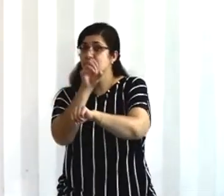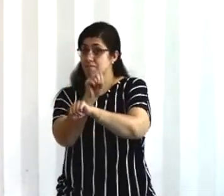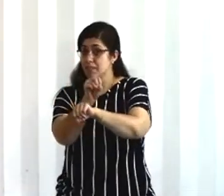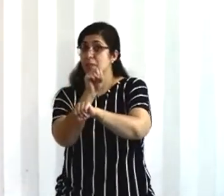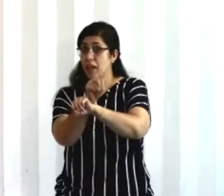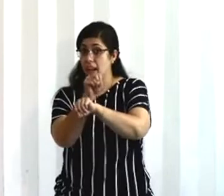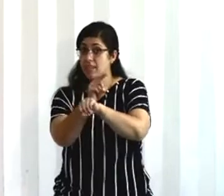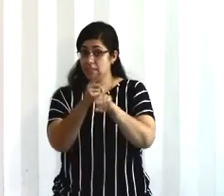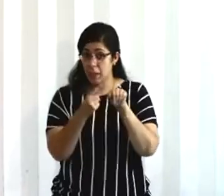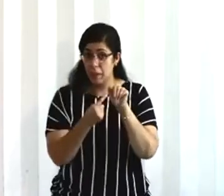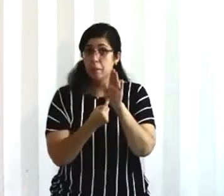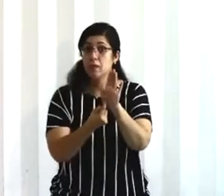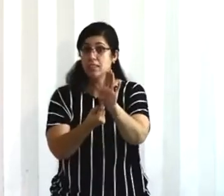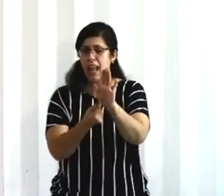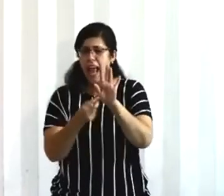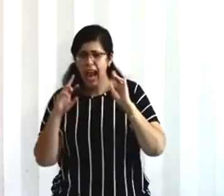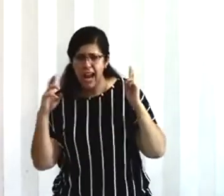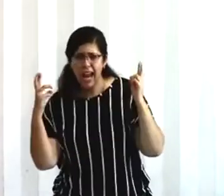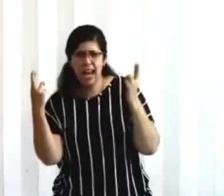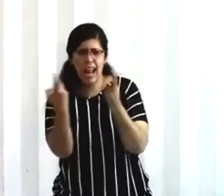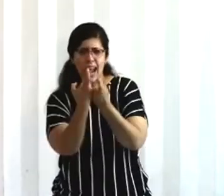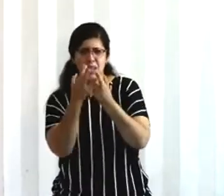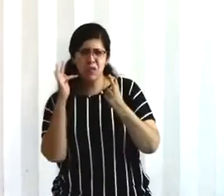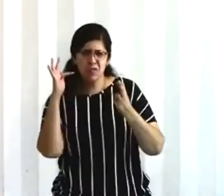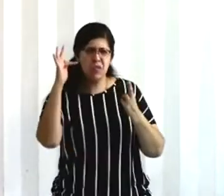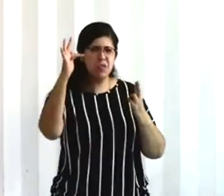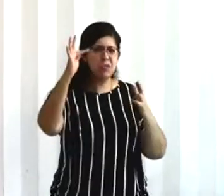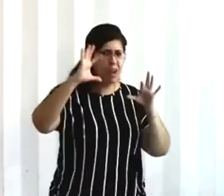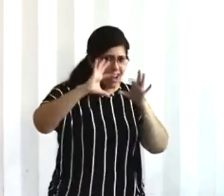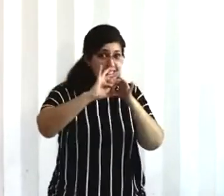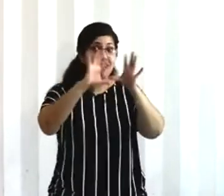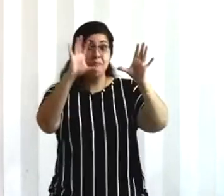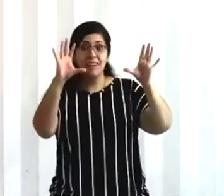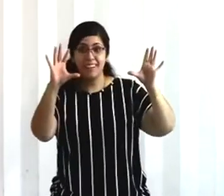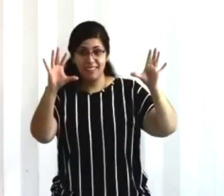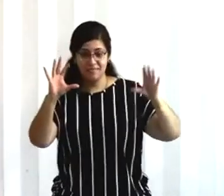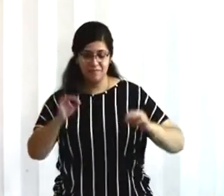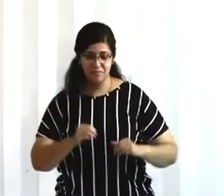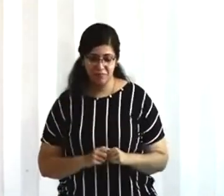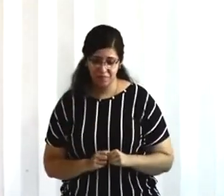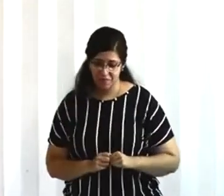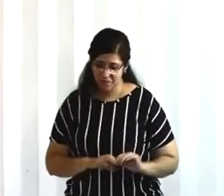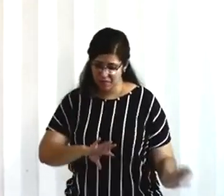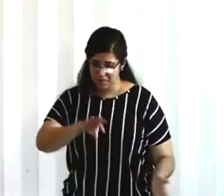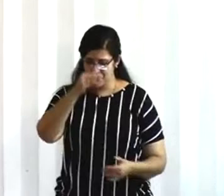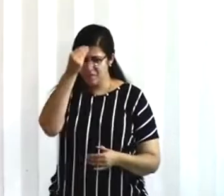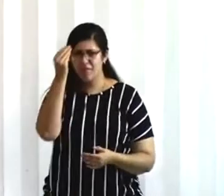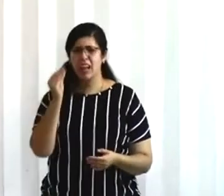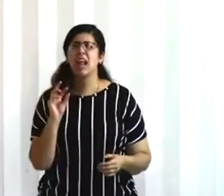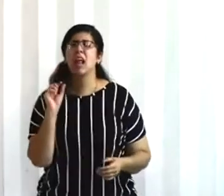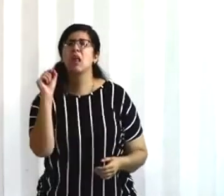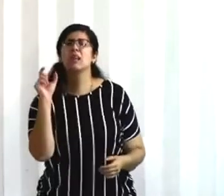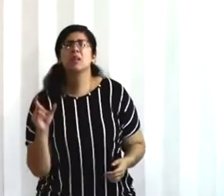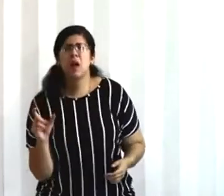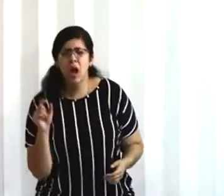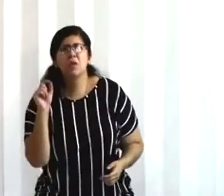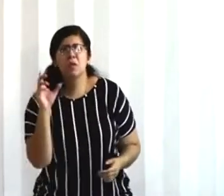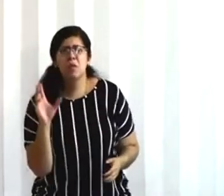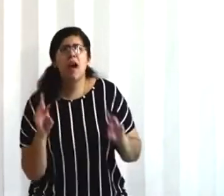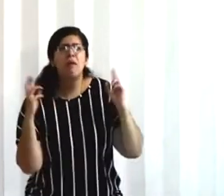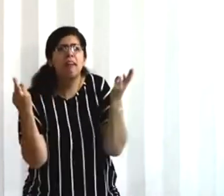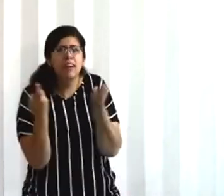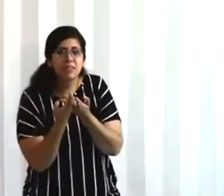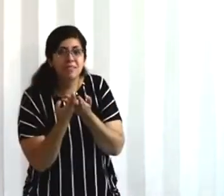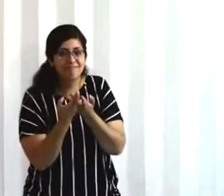um reino libertador. Que reino é esse? Esse reino é o reino da